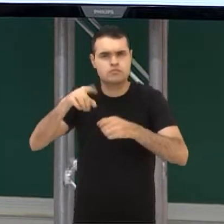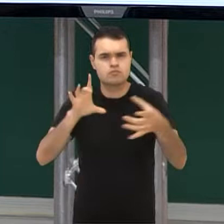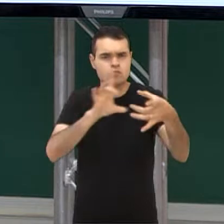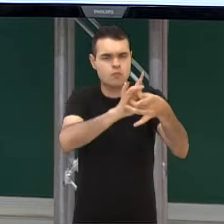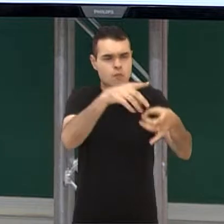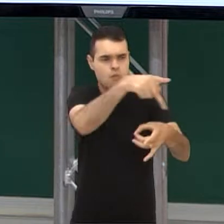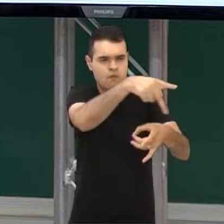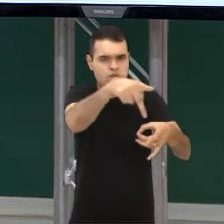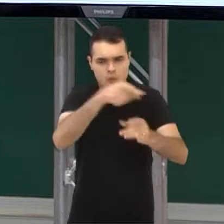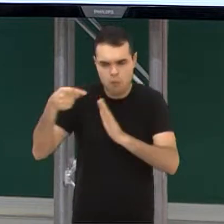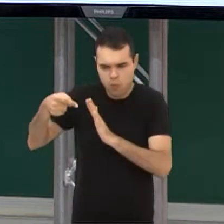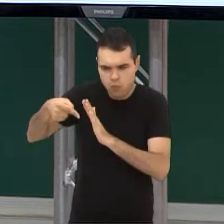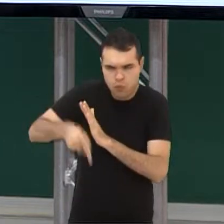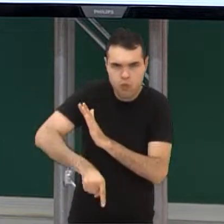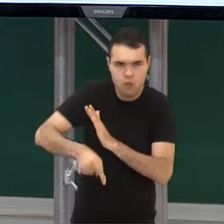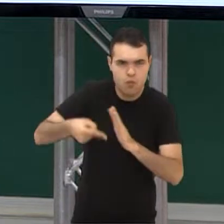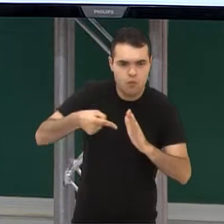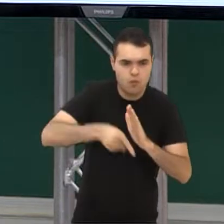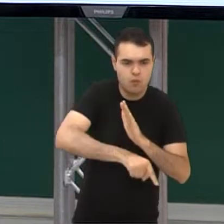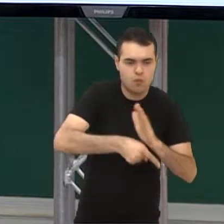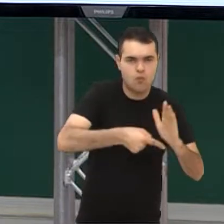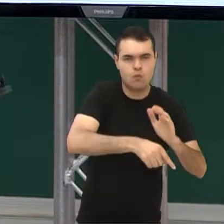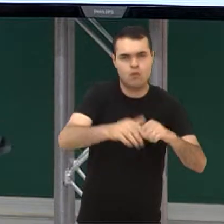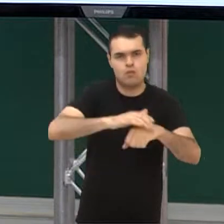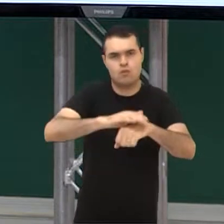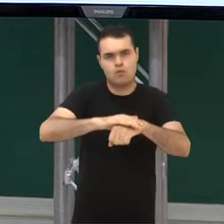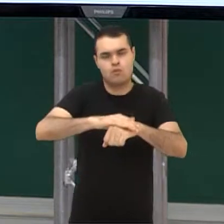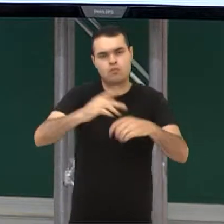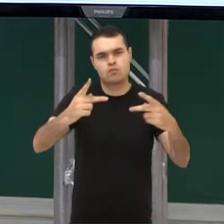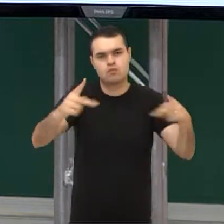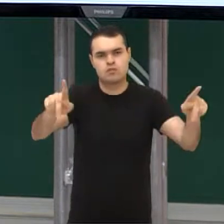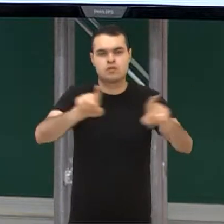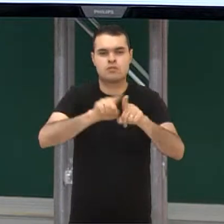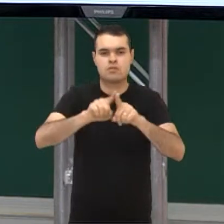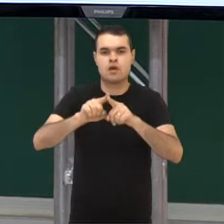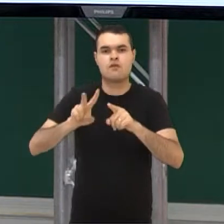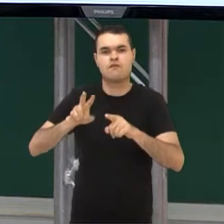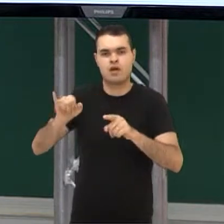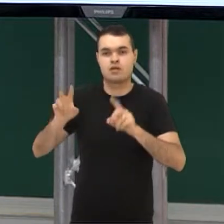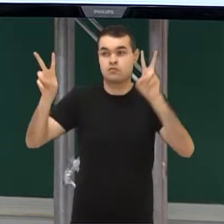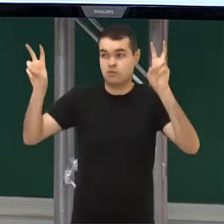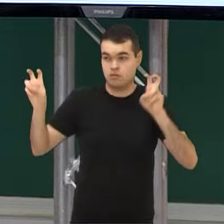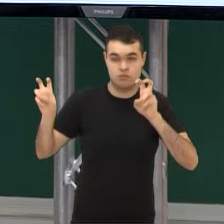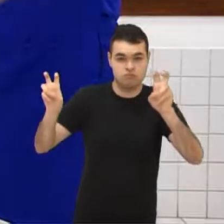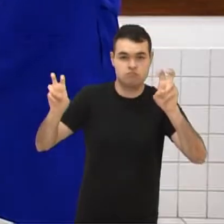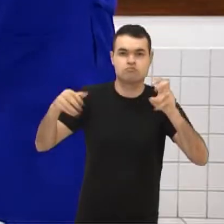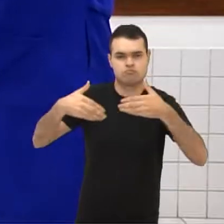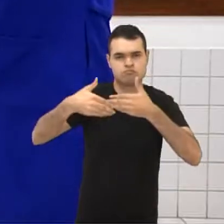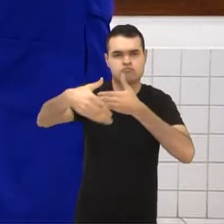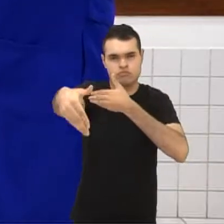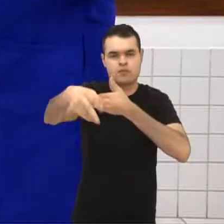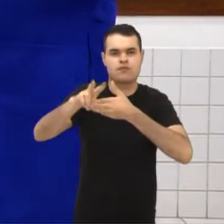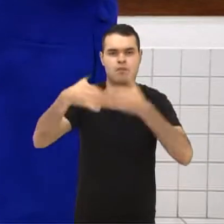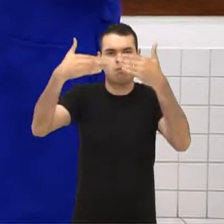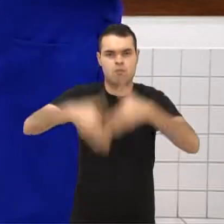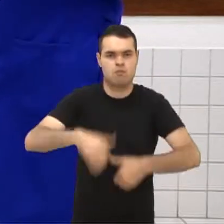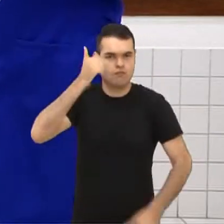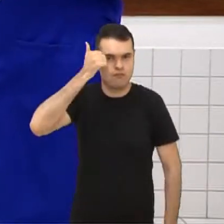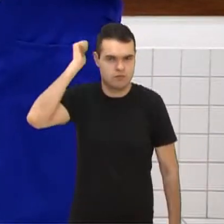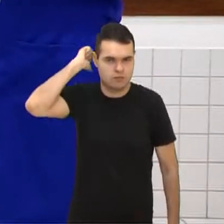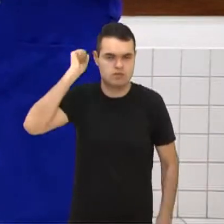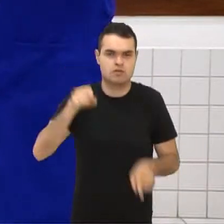professor aí na sua escola. Também isso vai ser abordado nos vestibulares, né, Fábio? Isso. Vamos lá. Lembrando, né, professor, que esse é um